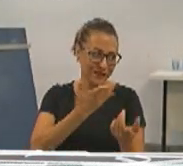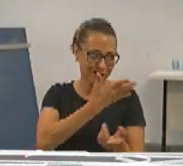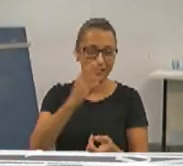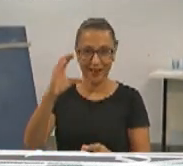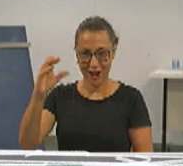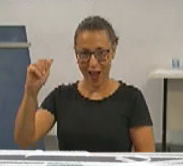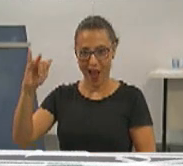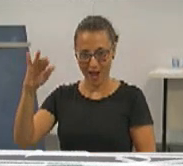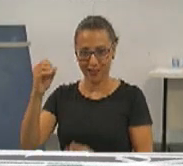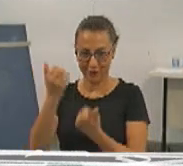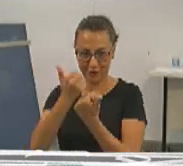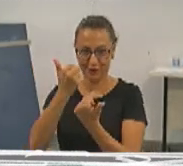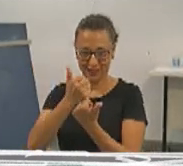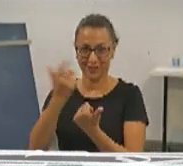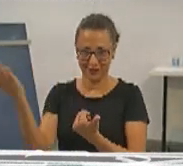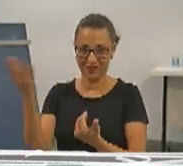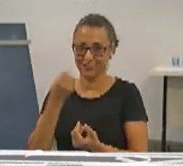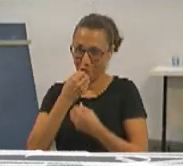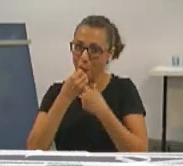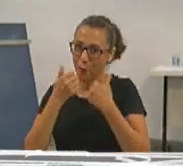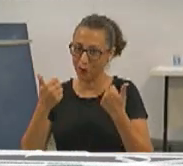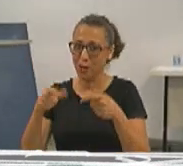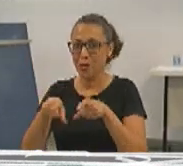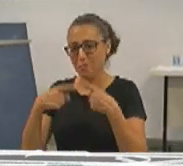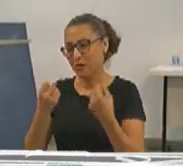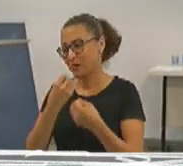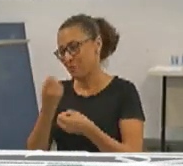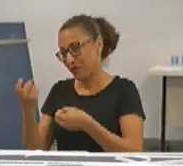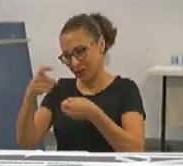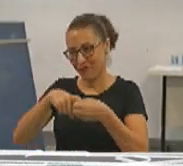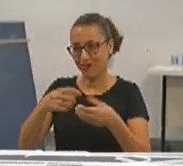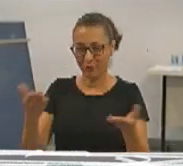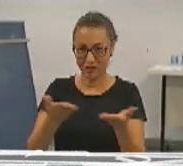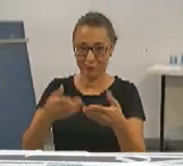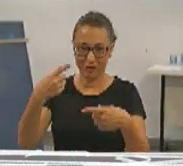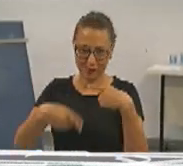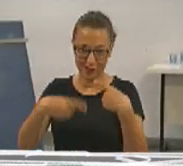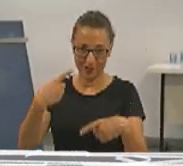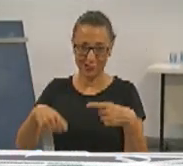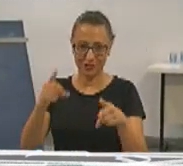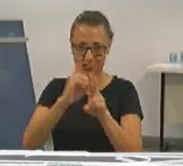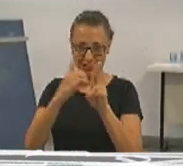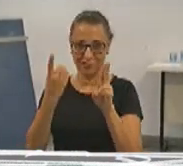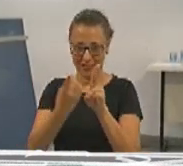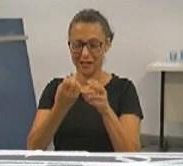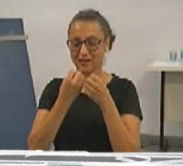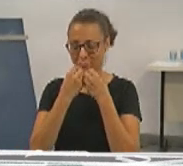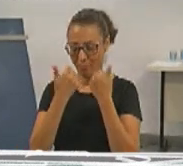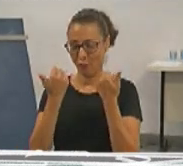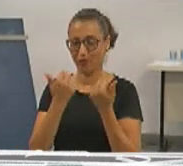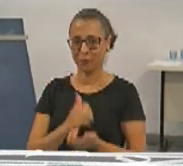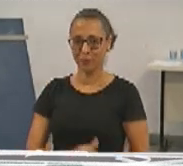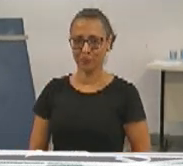bem. Mas é bom tê-la de volta para a gente poder discutir a universidade.